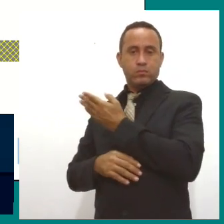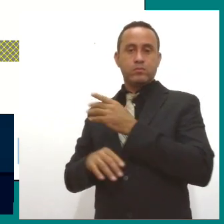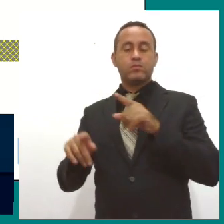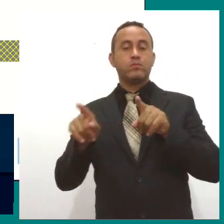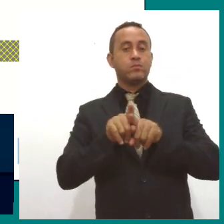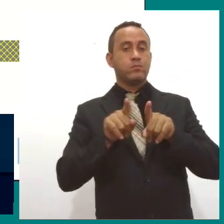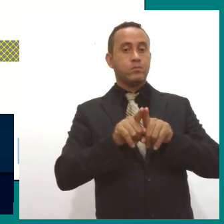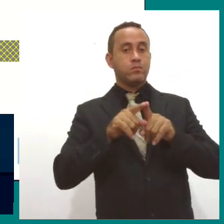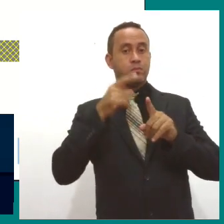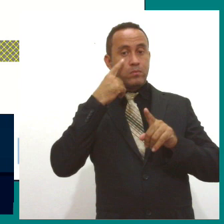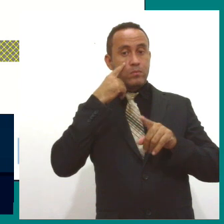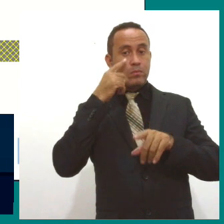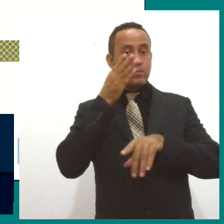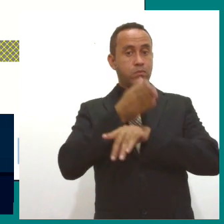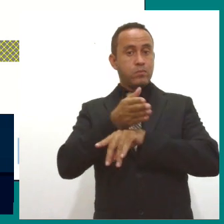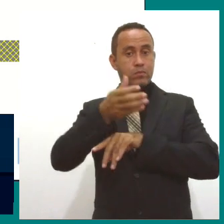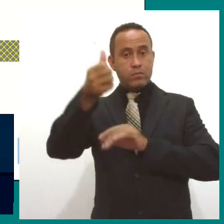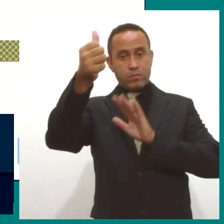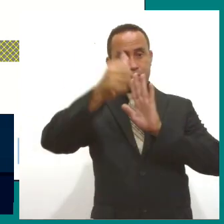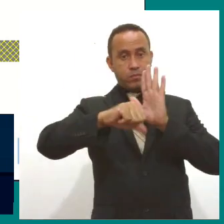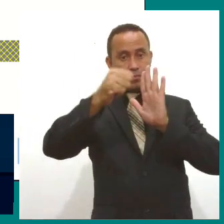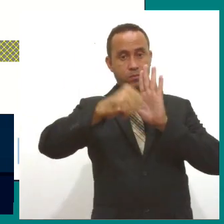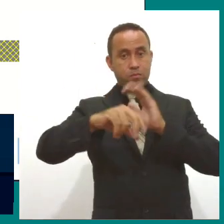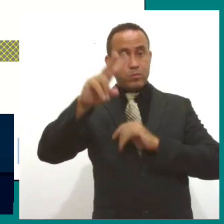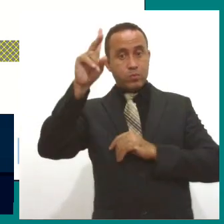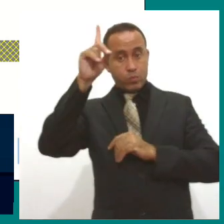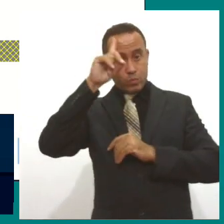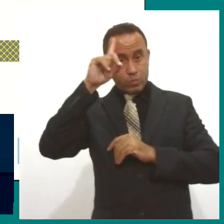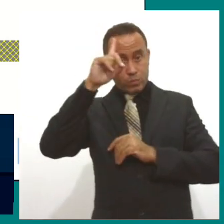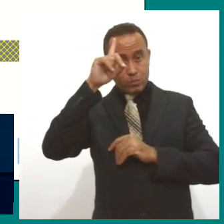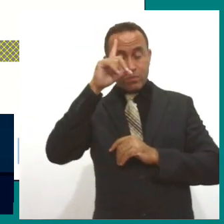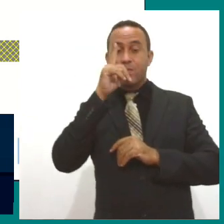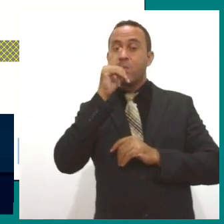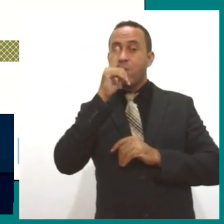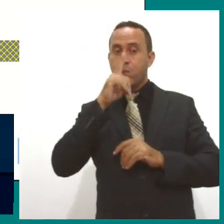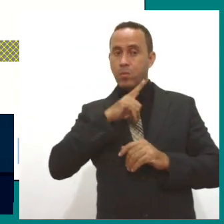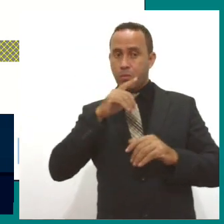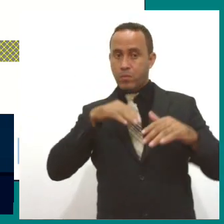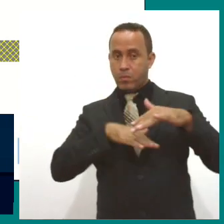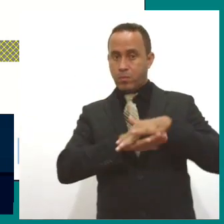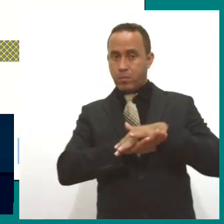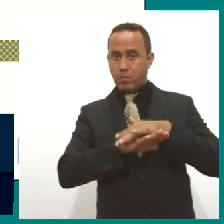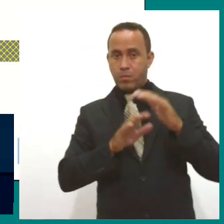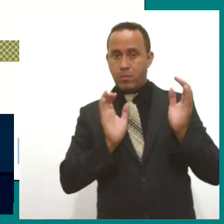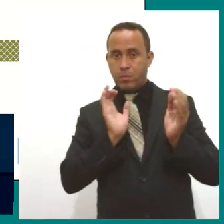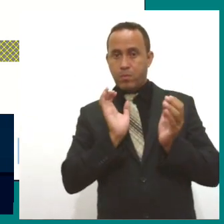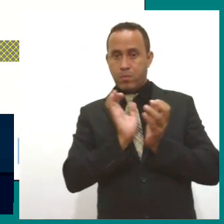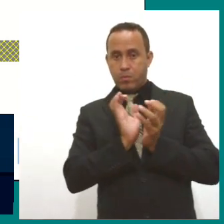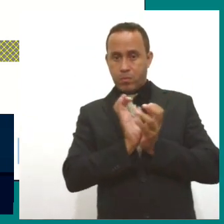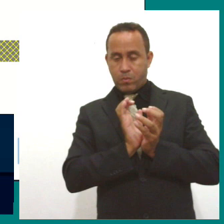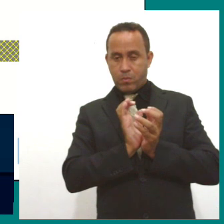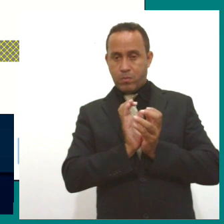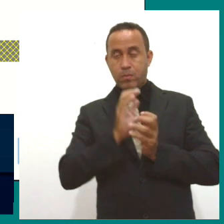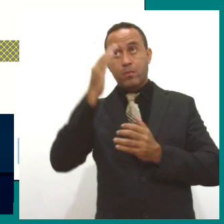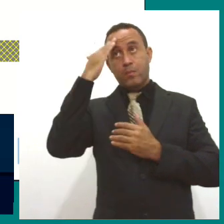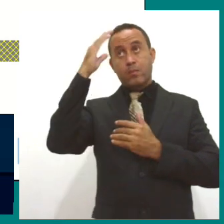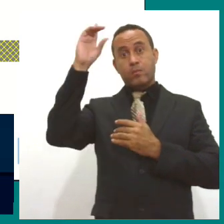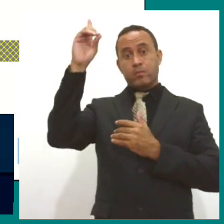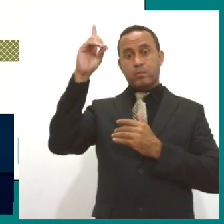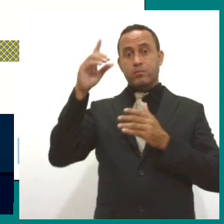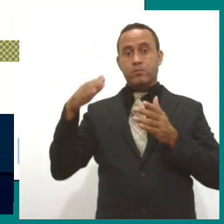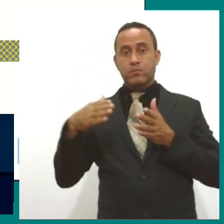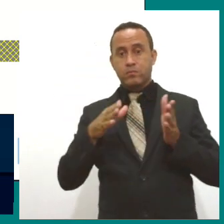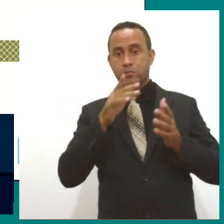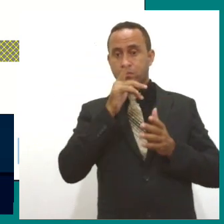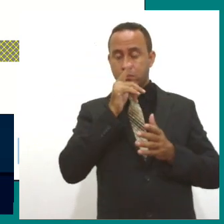Também monitoramos diariamente a água reservada. Como eu falei para vocês, a gente, graças ao Rio São Francisco e